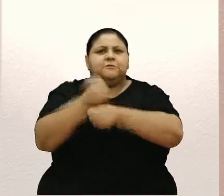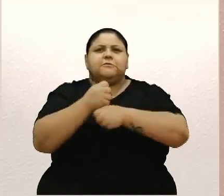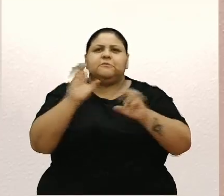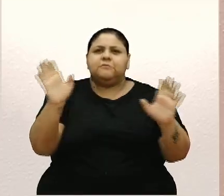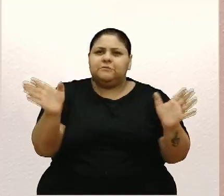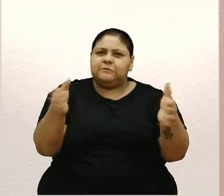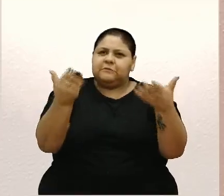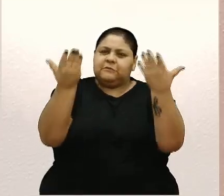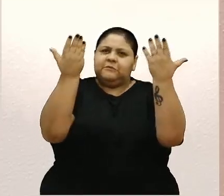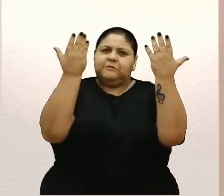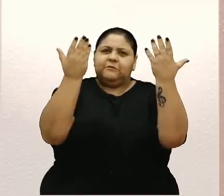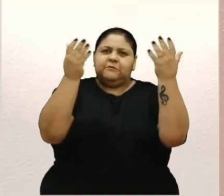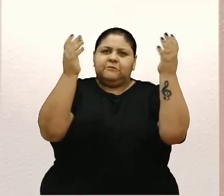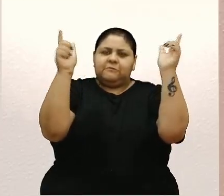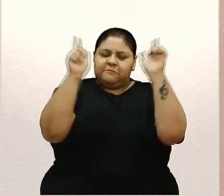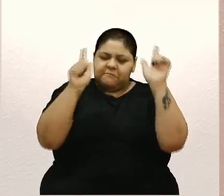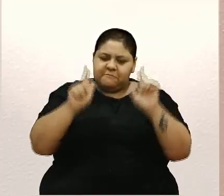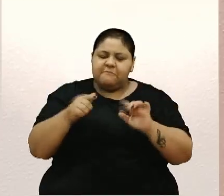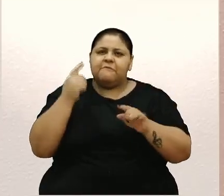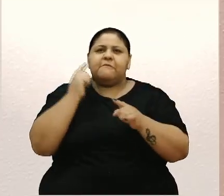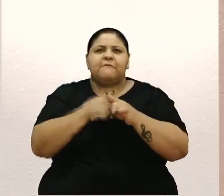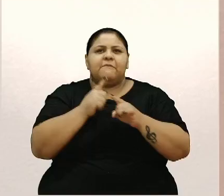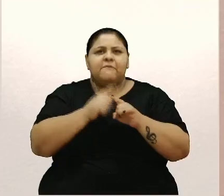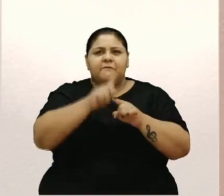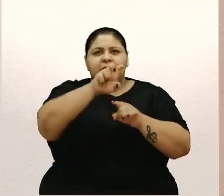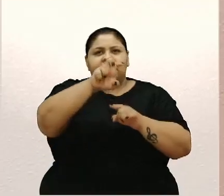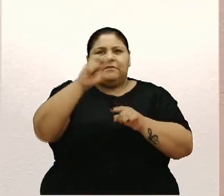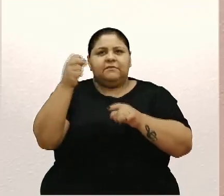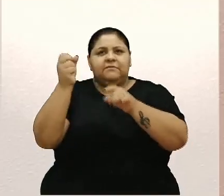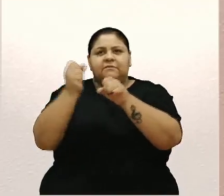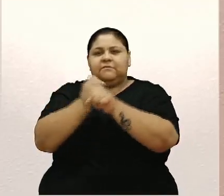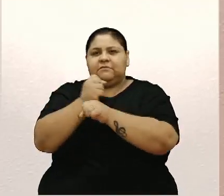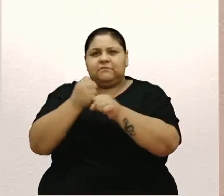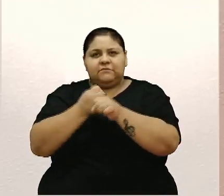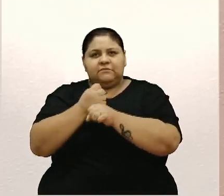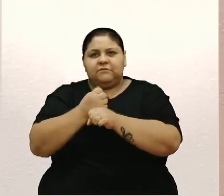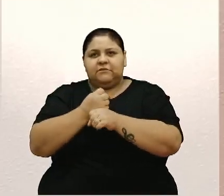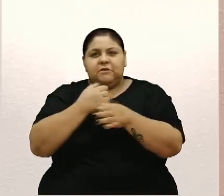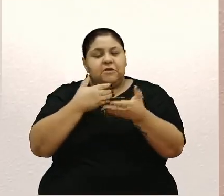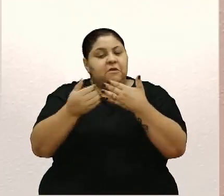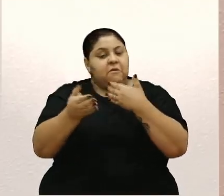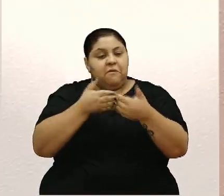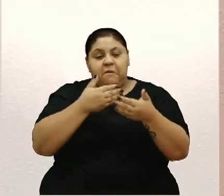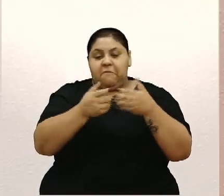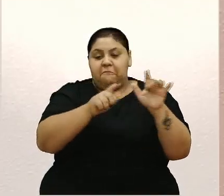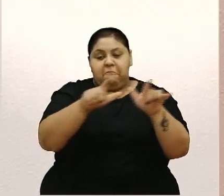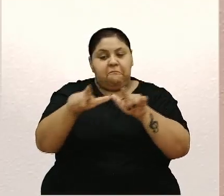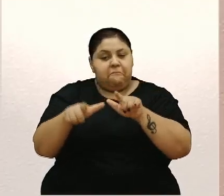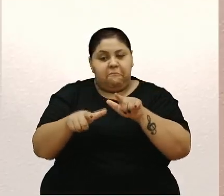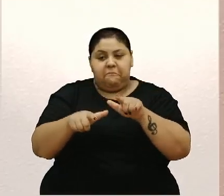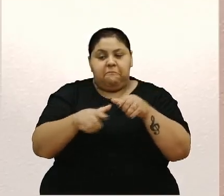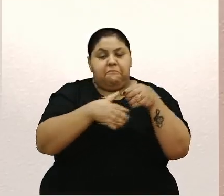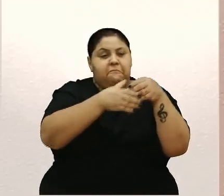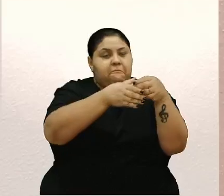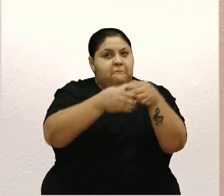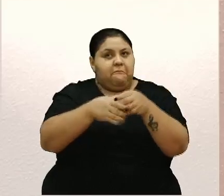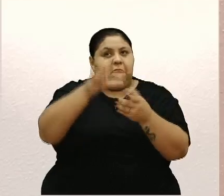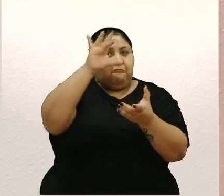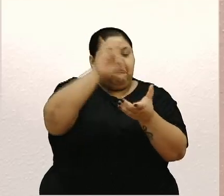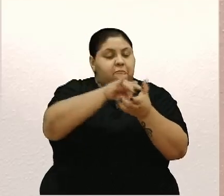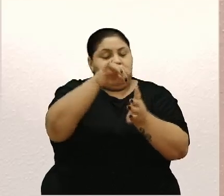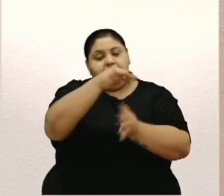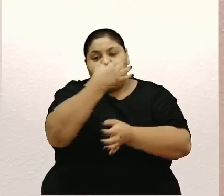festa muito grande lá, porque fazer 50 anos não é para qualquer clube, né? Esse clube se consolidou em Caxias do Sul e